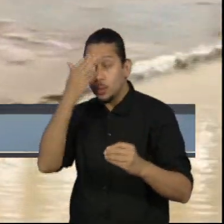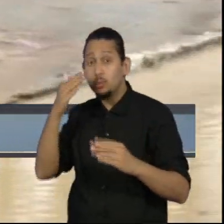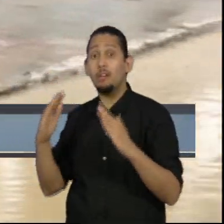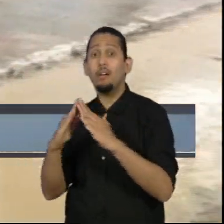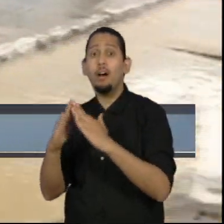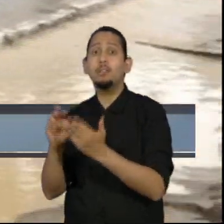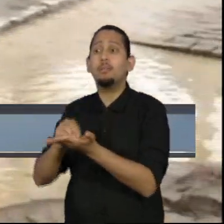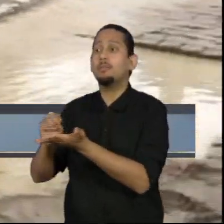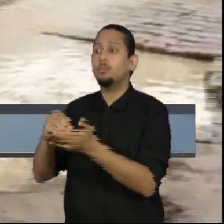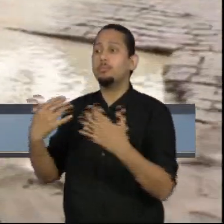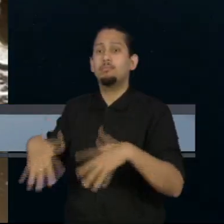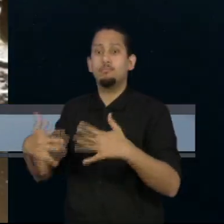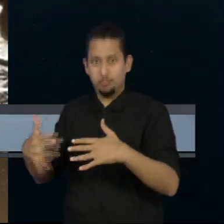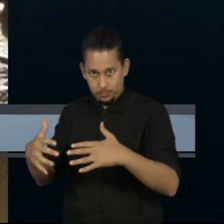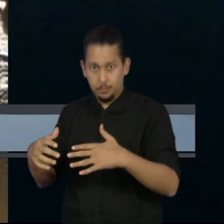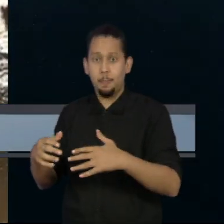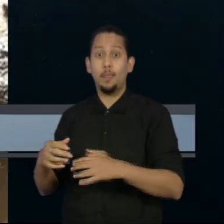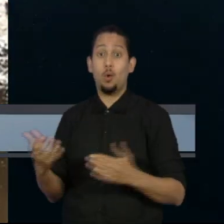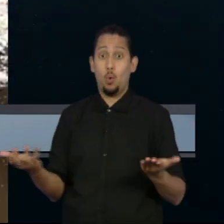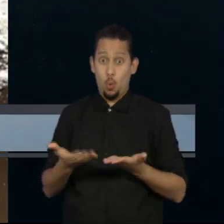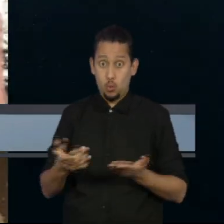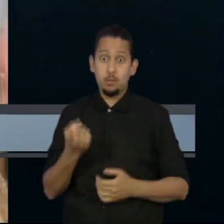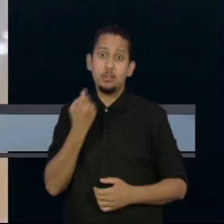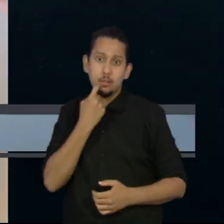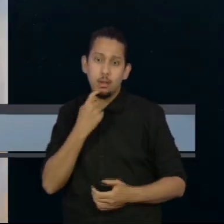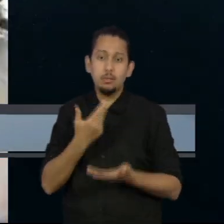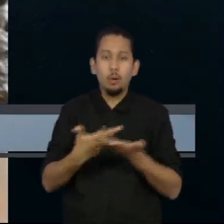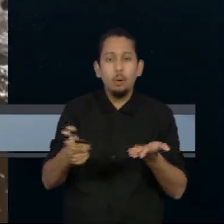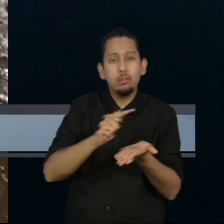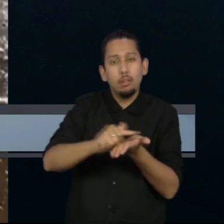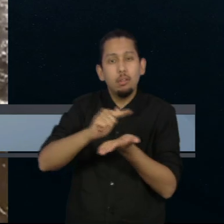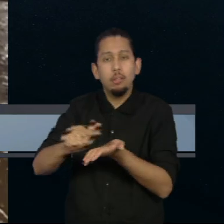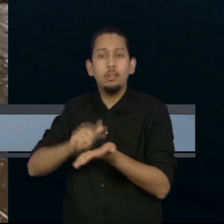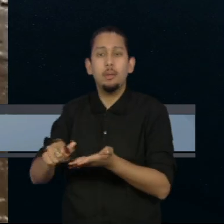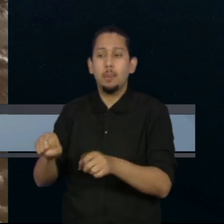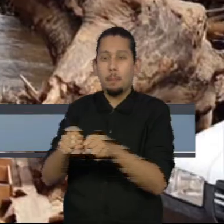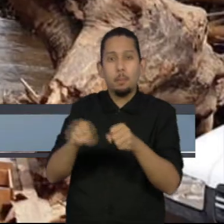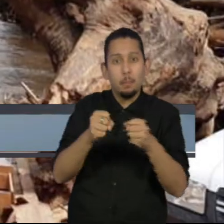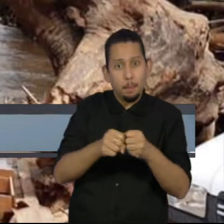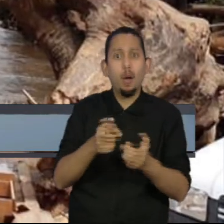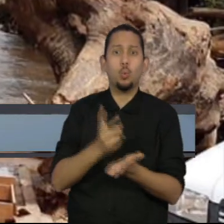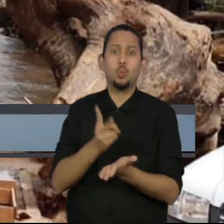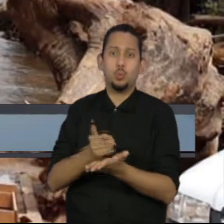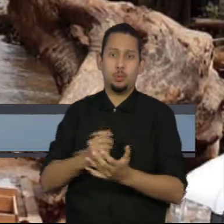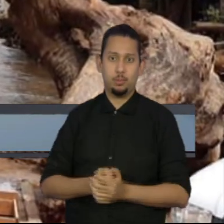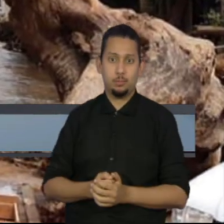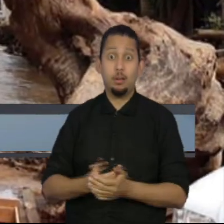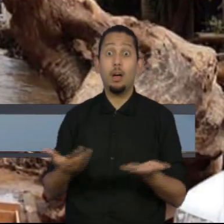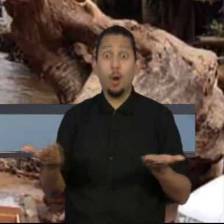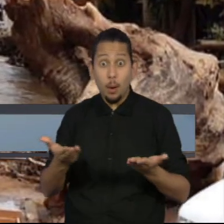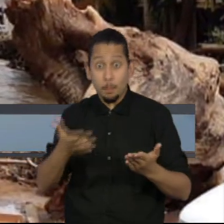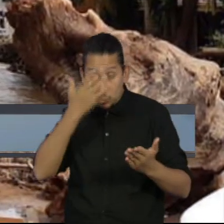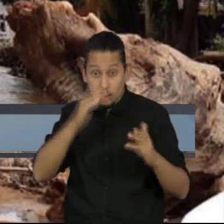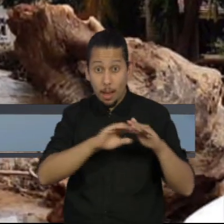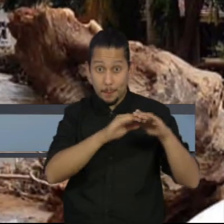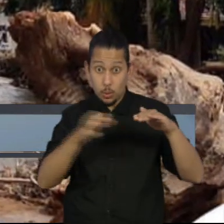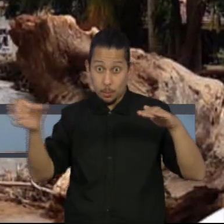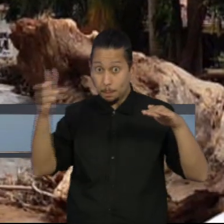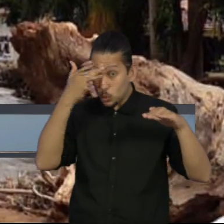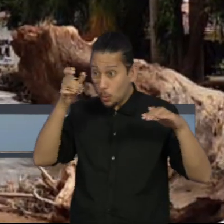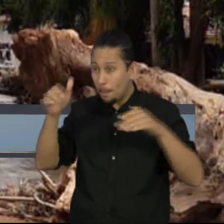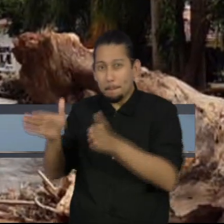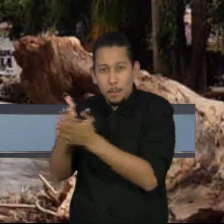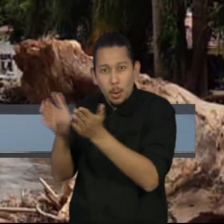desalojadas. Nesta sexta-feira, os trabalhos de recuperação dos estragos continuam. Foram montados 5 abrigos para as pessoas